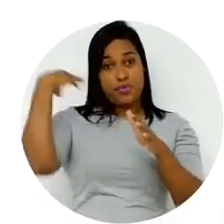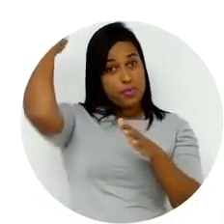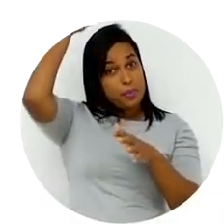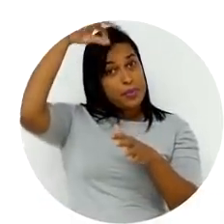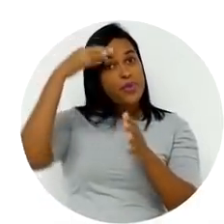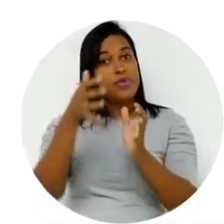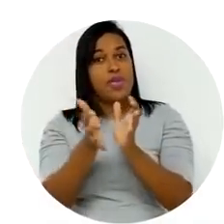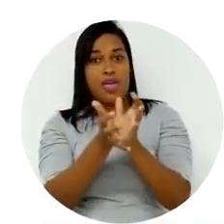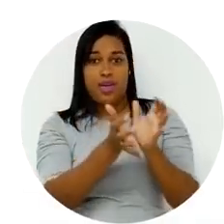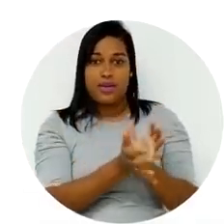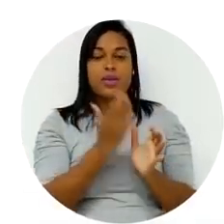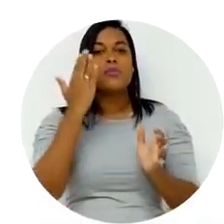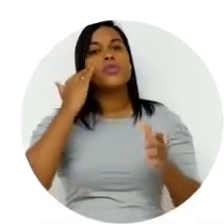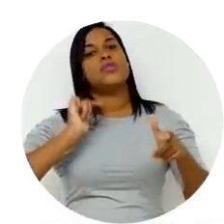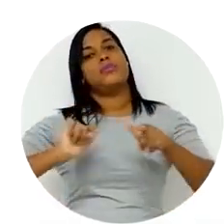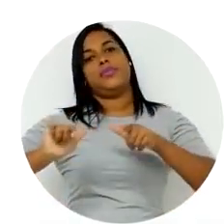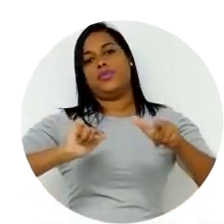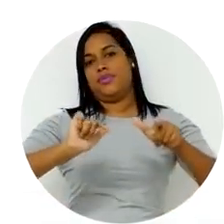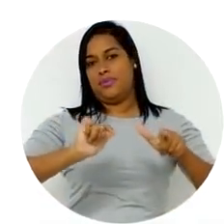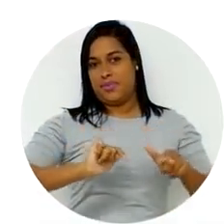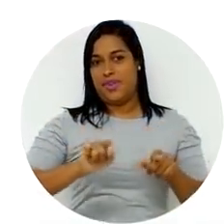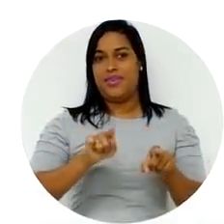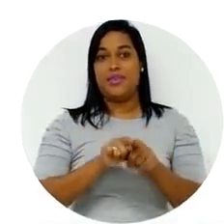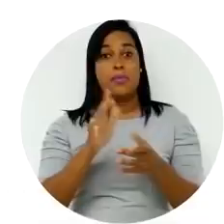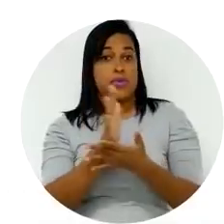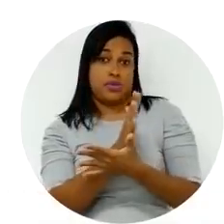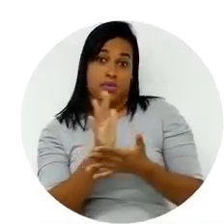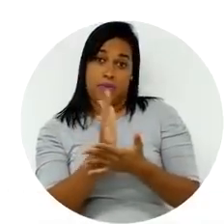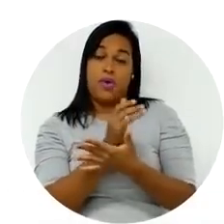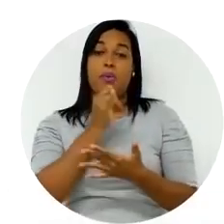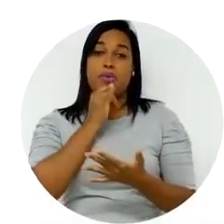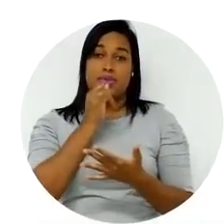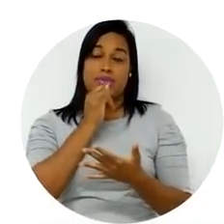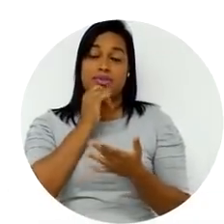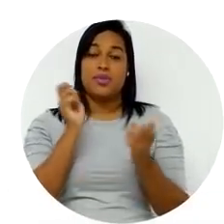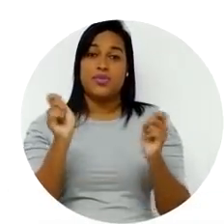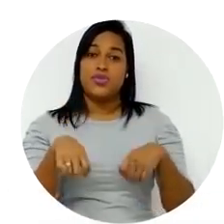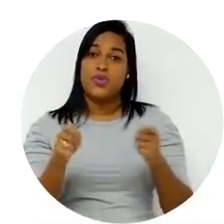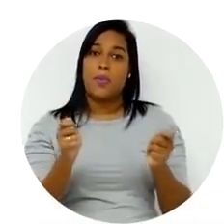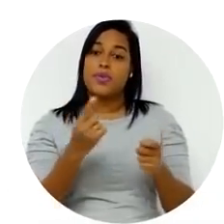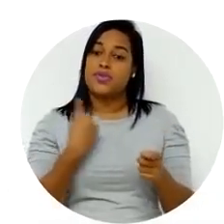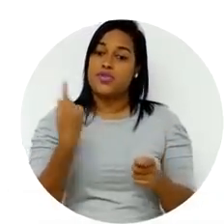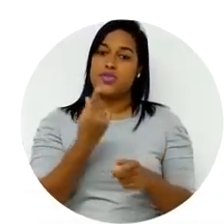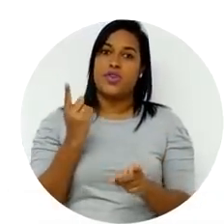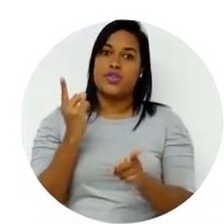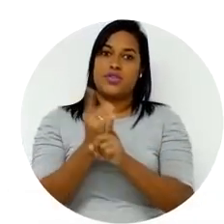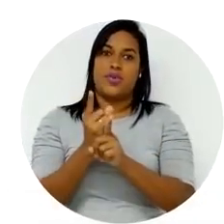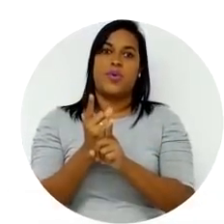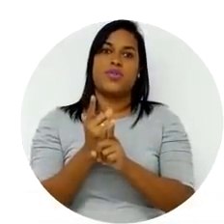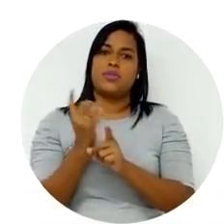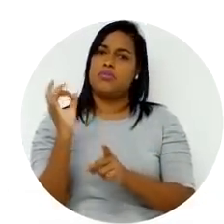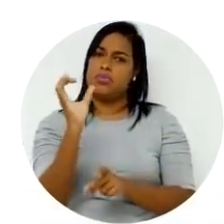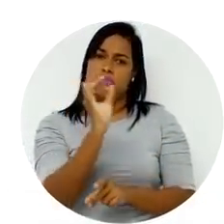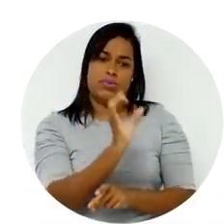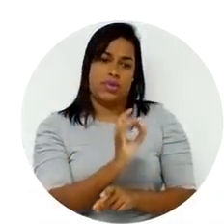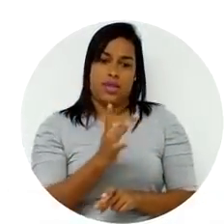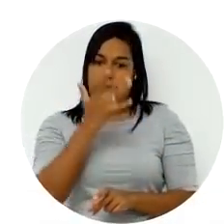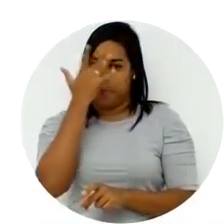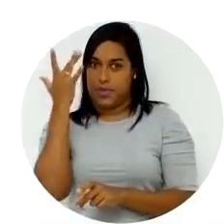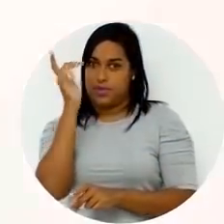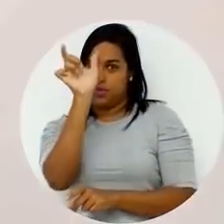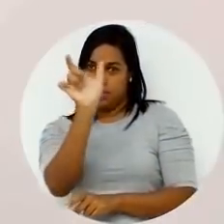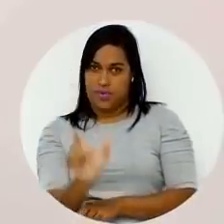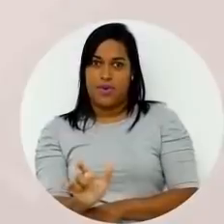espírito de equipe, saber trabalhar em equipe, são alguns exemplos de competências que nós encontramos em cada